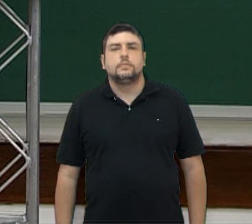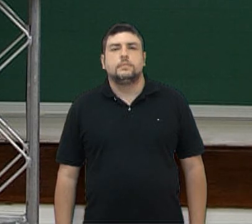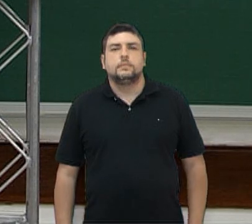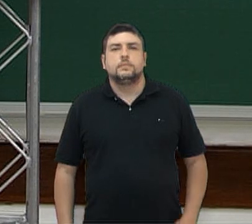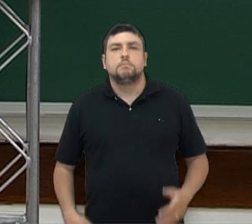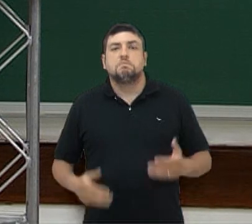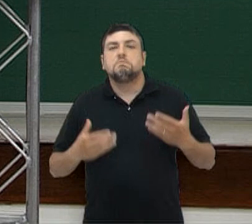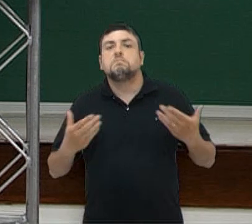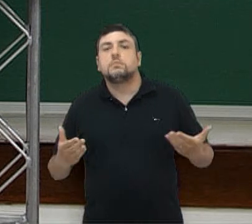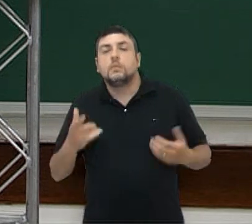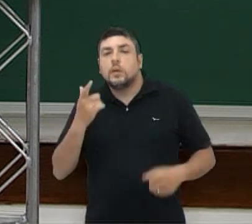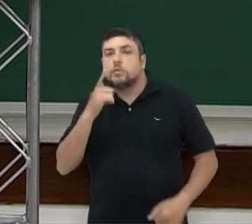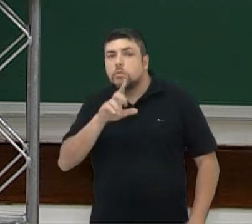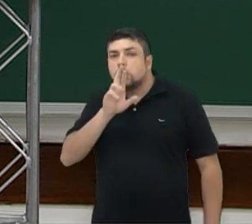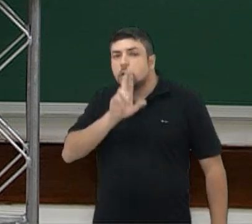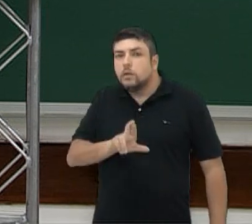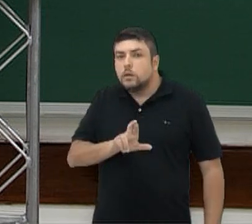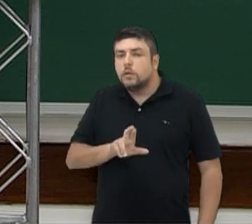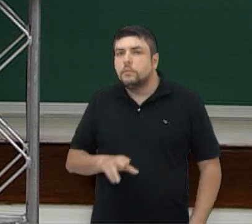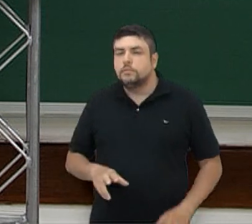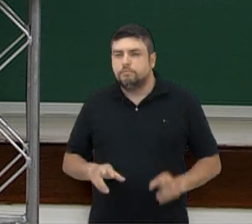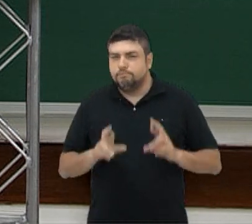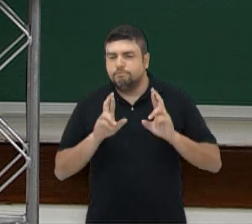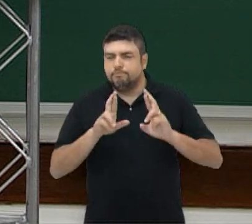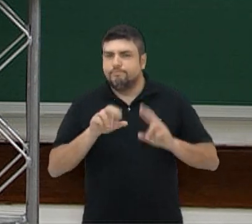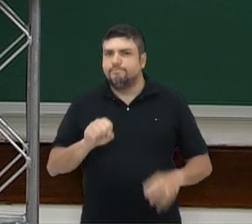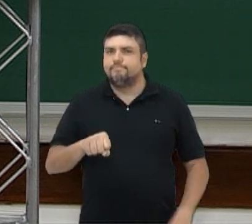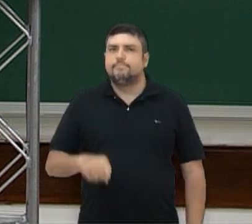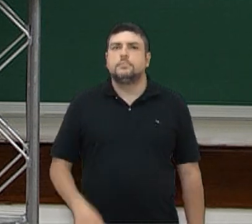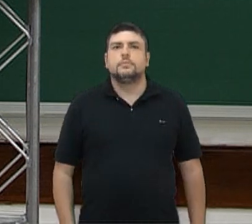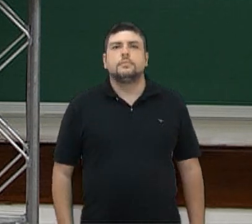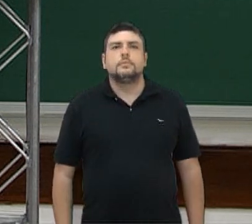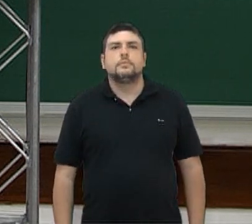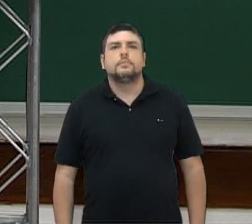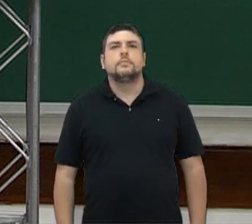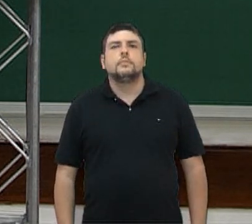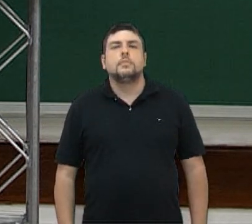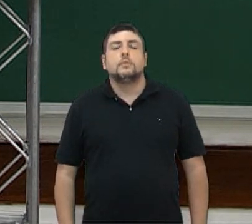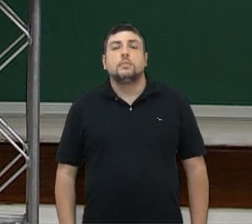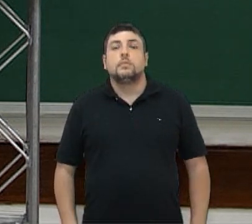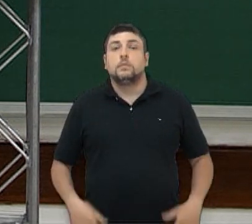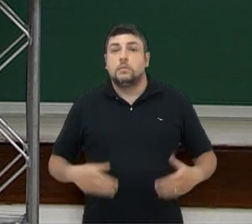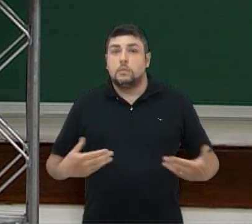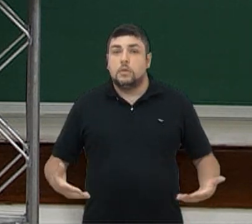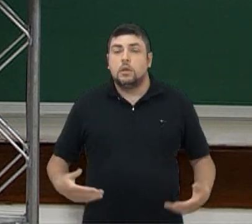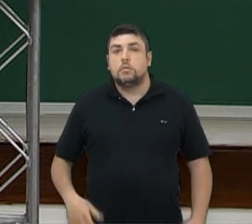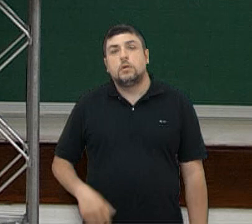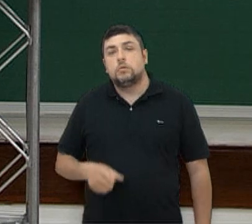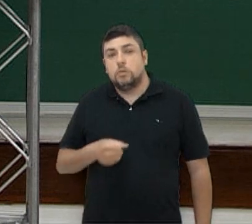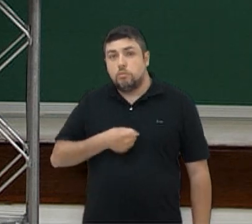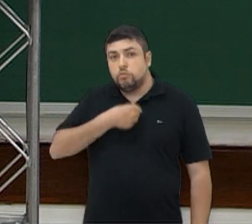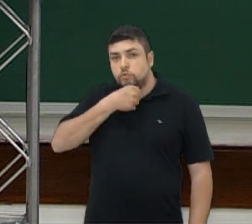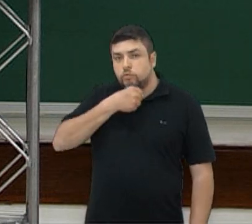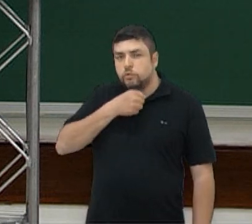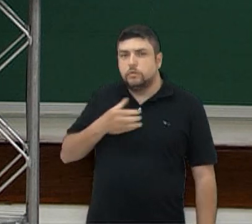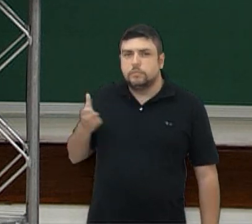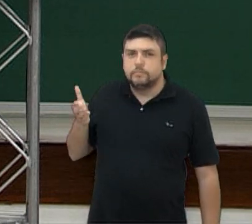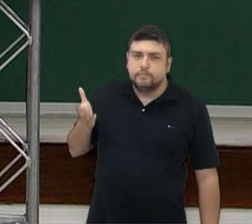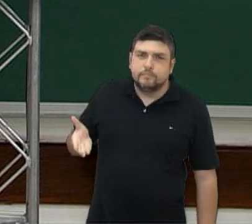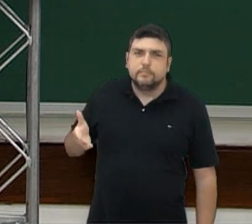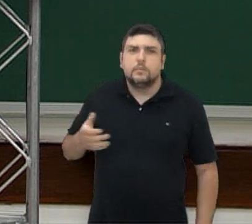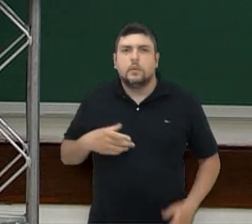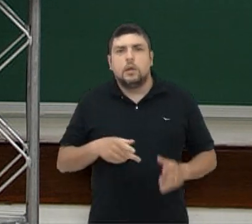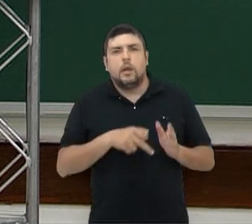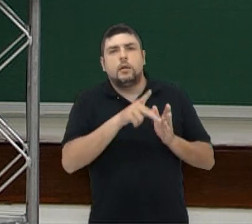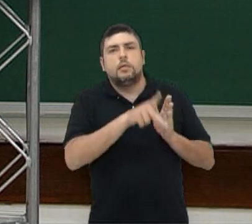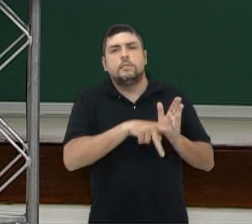E aí, gente, conseguiram resolver? Espero que sim, né? Vamos lá. Então, a dona vovó, né, ela saiu de Paranaguá,